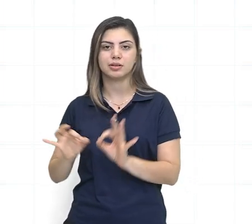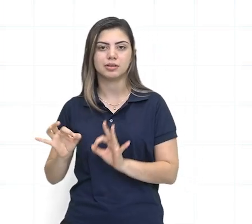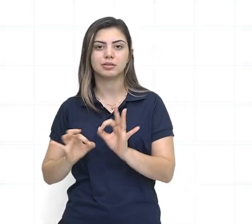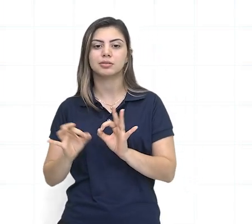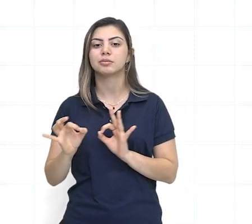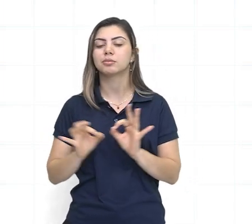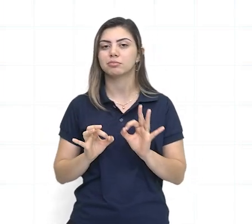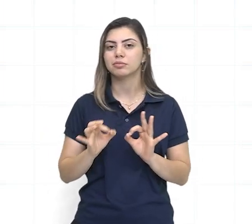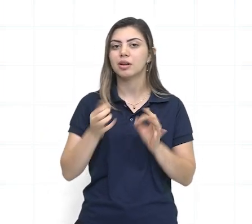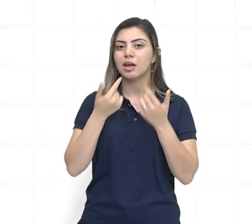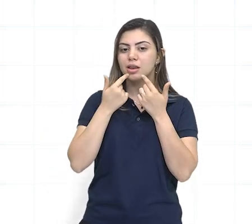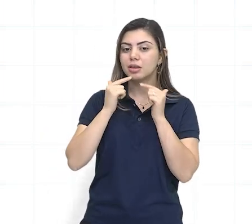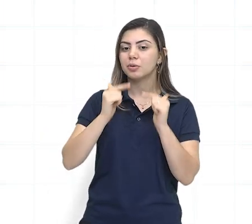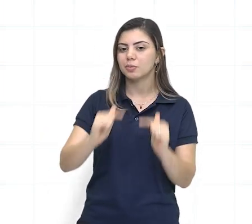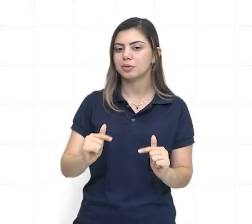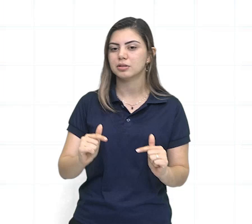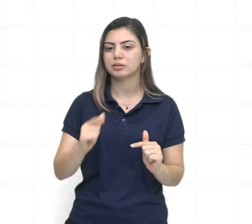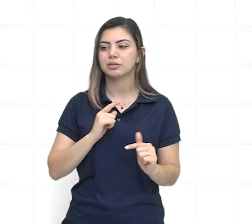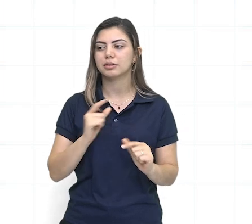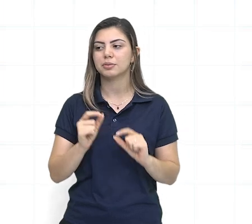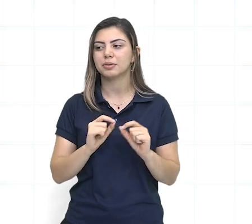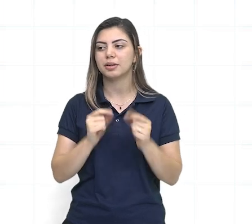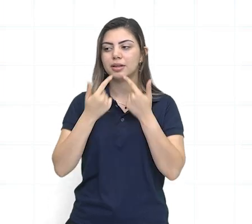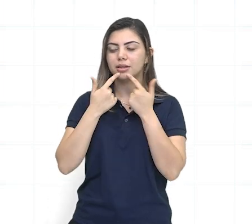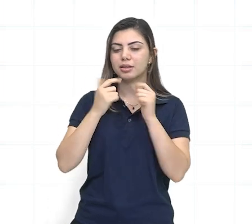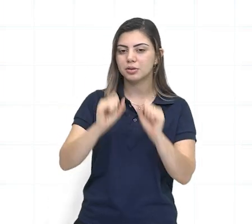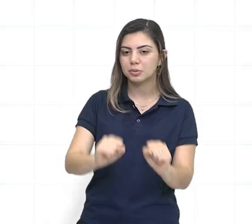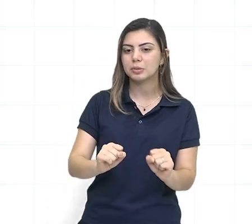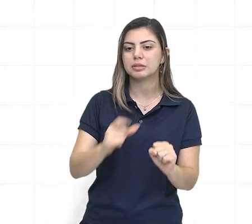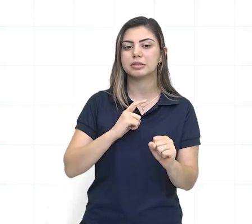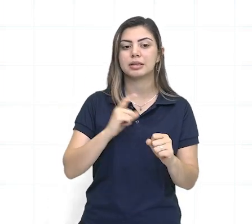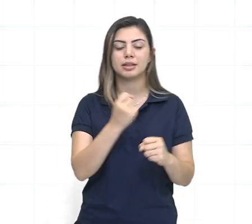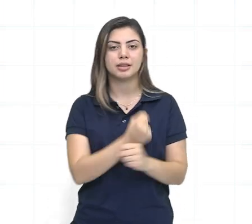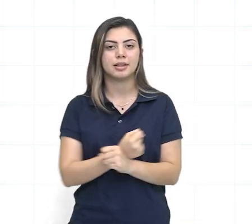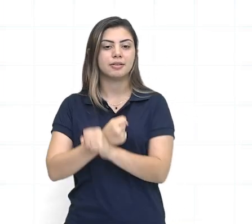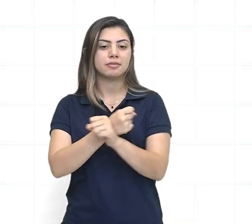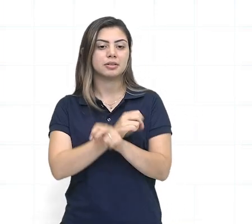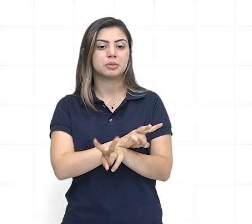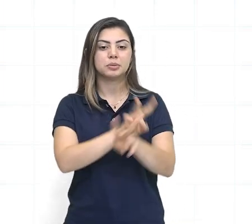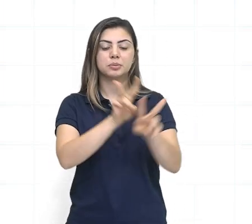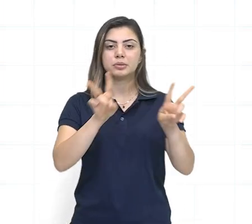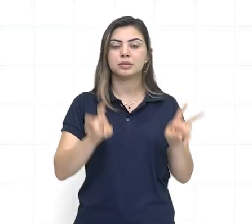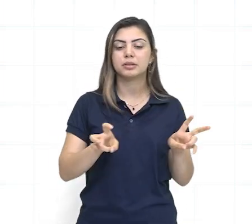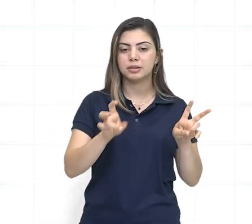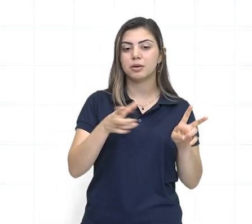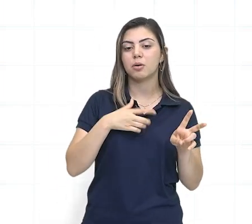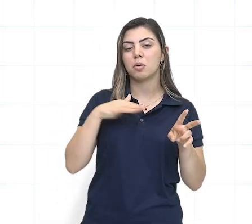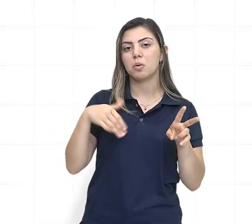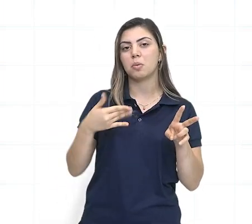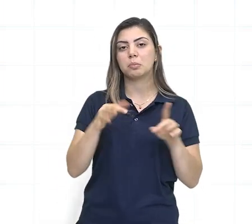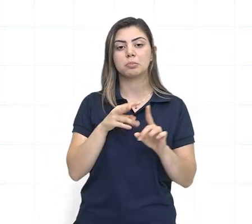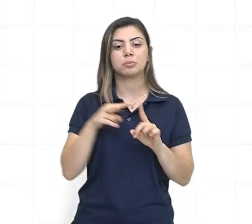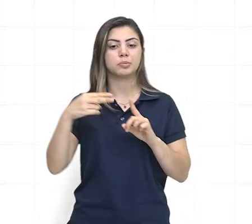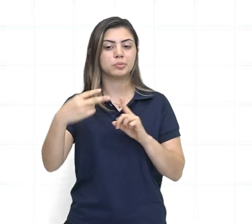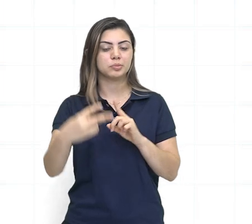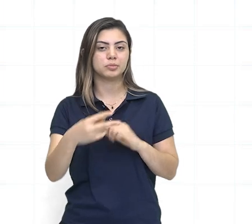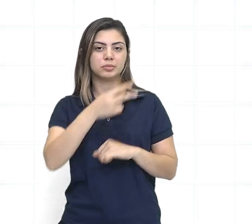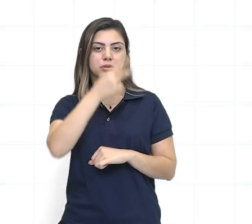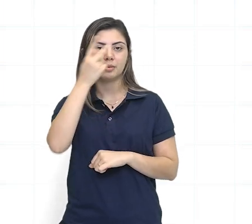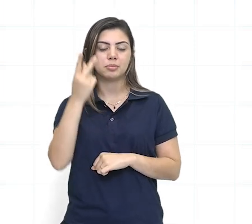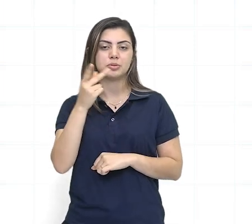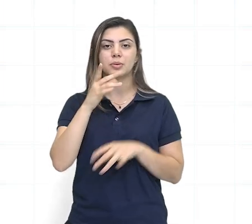que envolve a defesa de uma ideia ou ponto de vista por parte de quem argumenta.